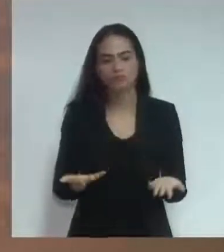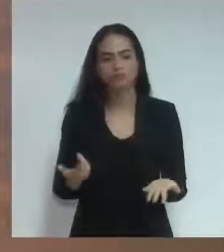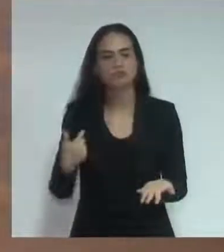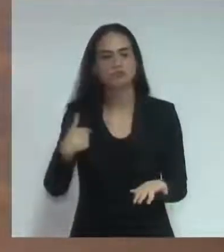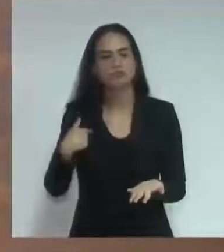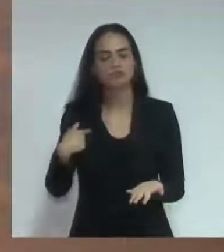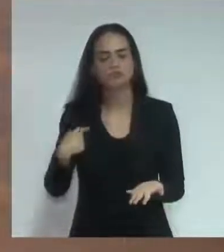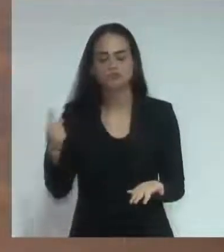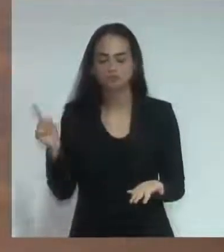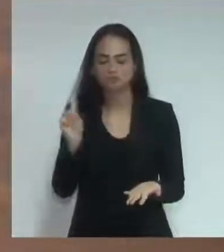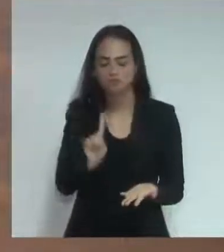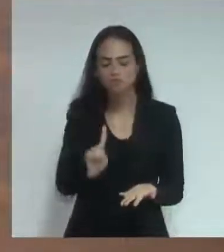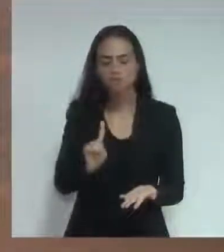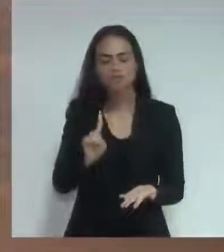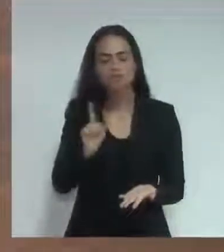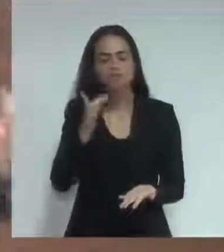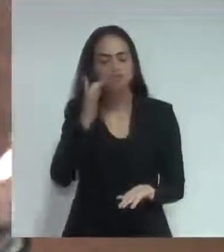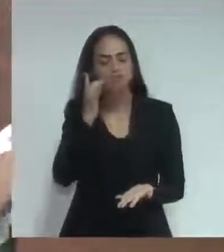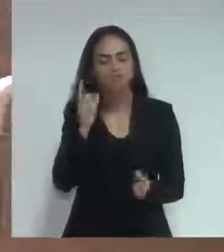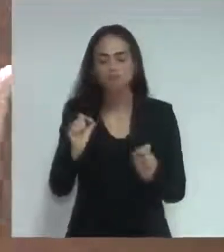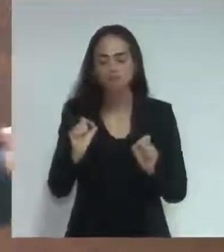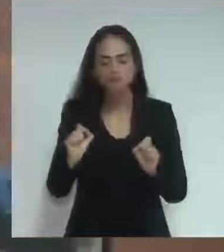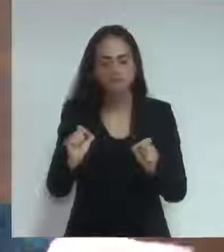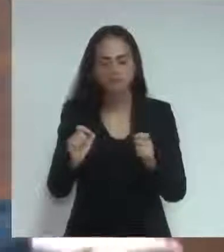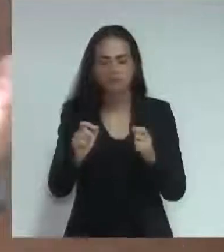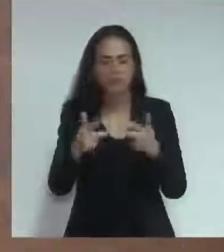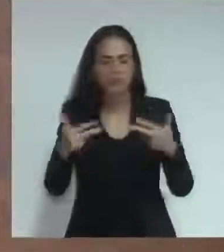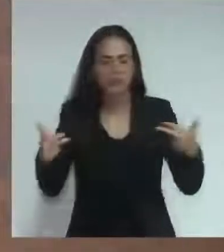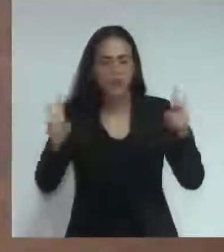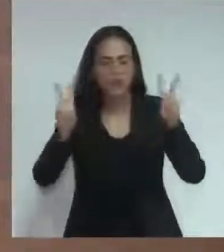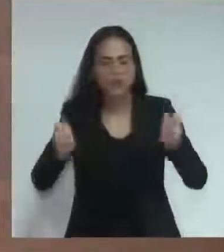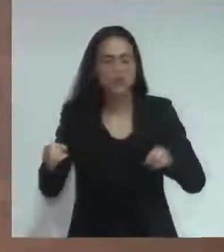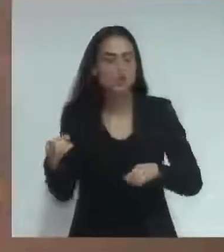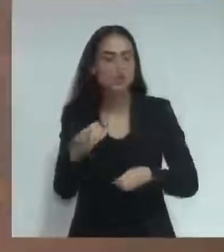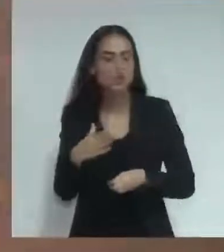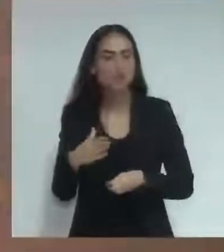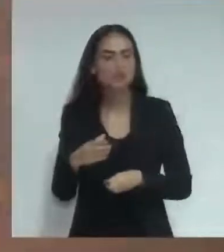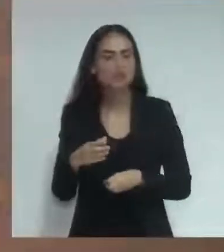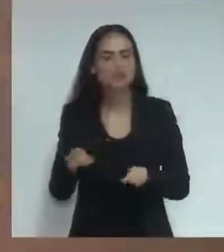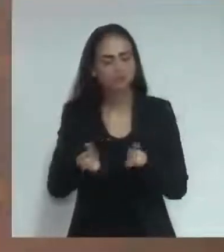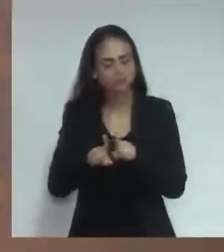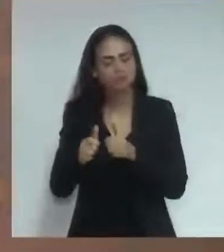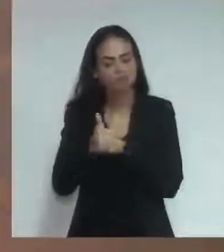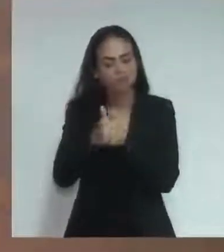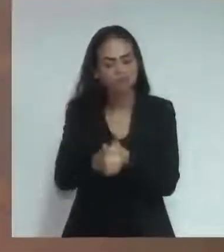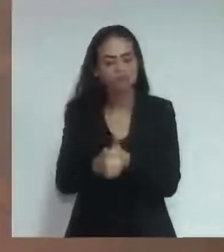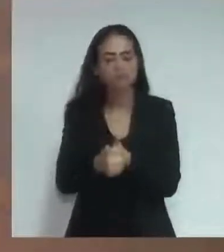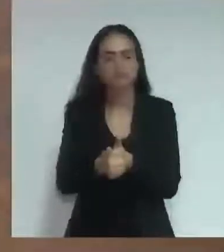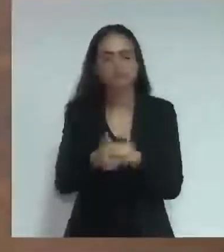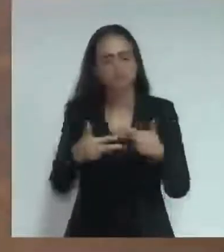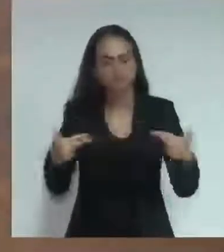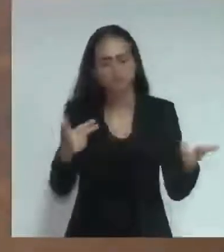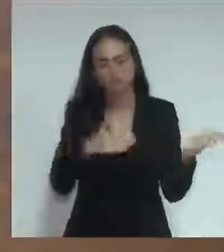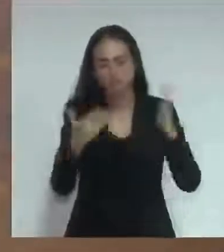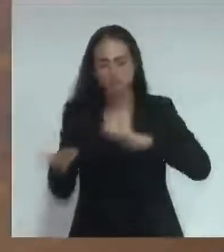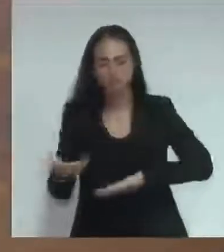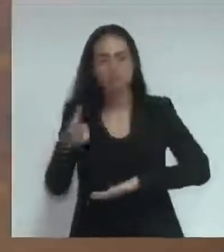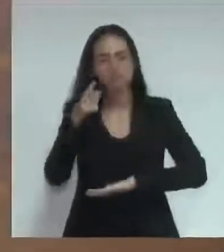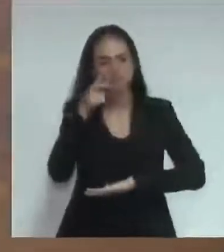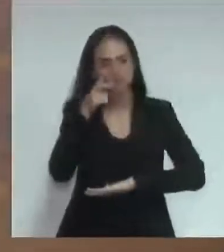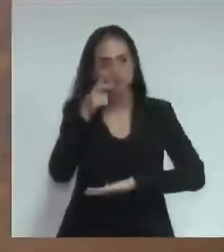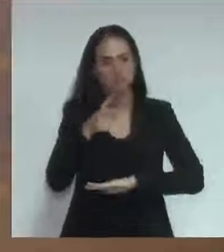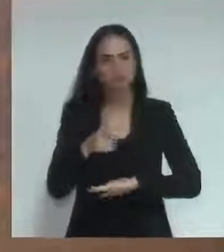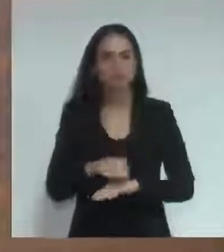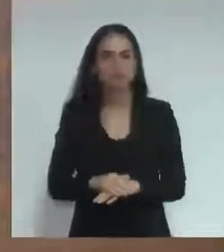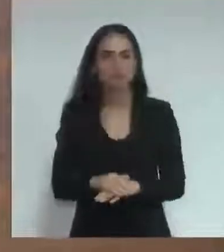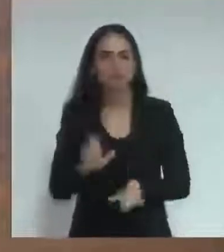sentido de verificar se tem algum fato novo, para o bem ou para o mal, né, e acompanhar essas falas. Então, às vezes eu não estou, depois eu